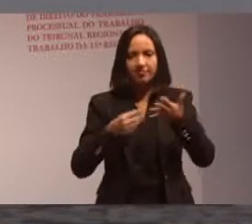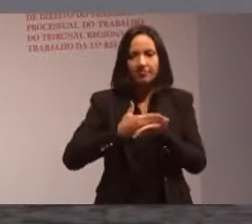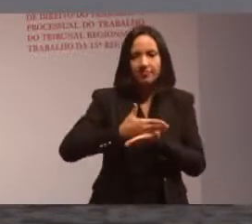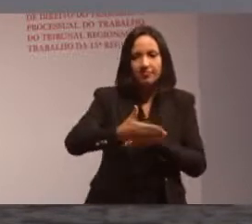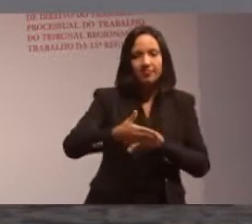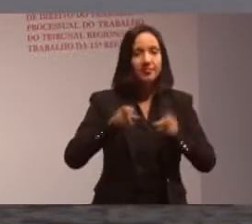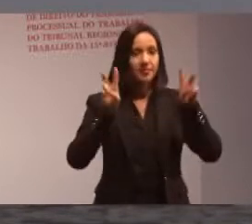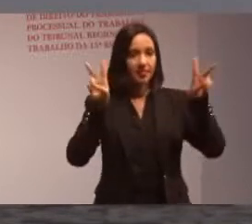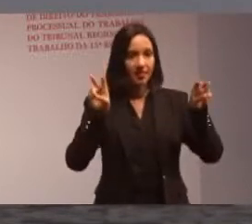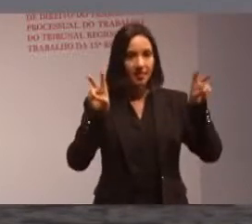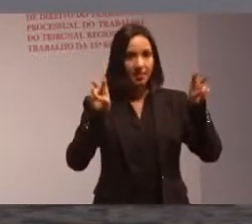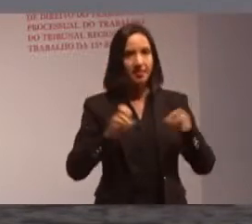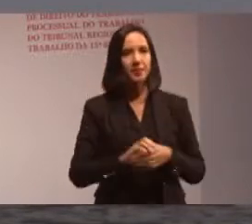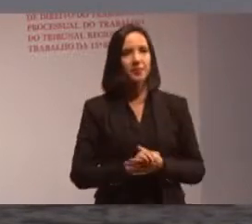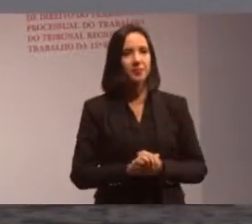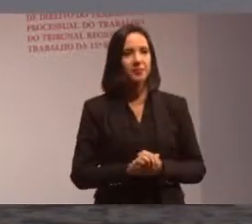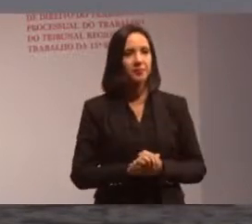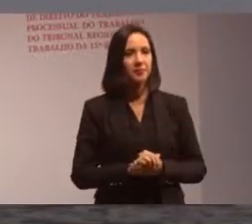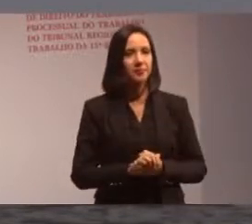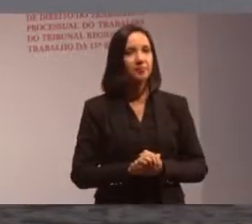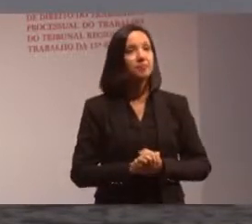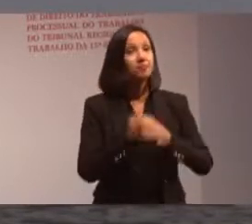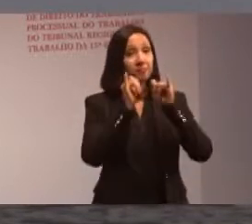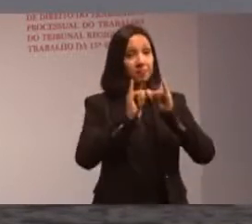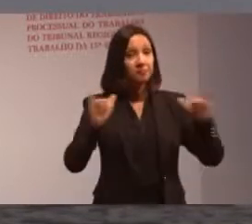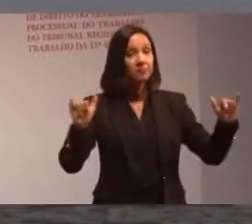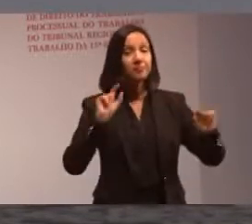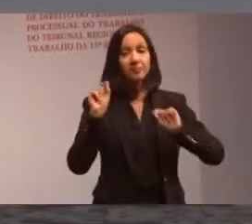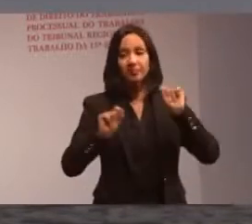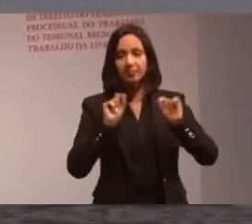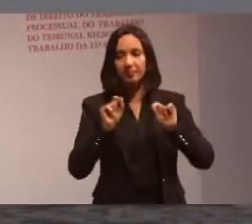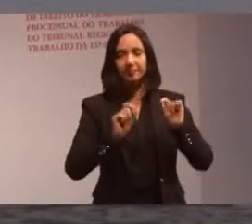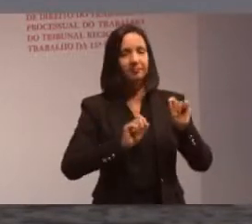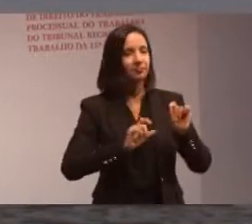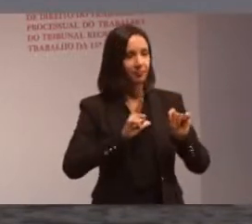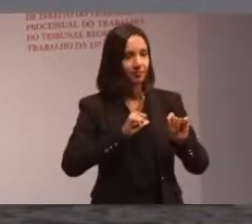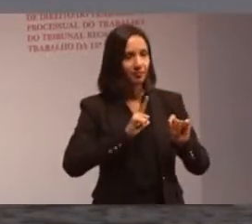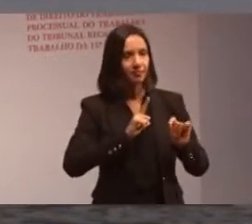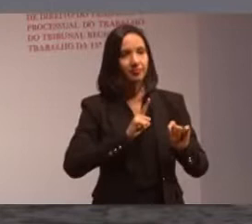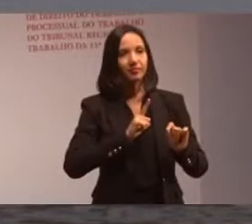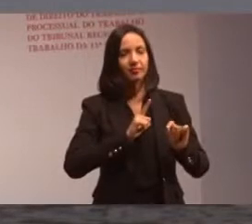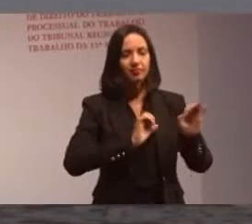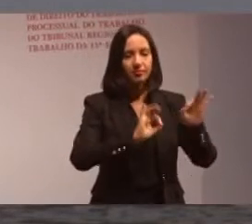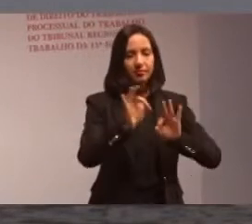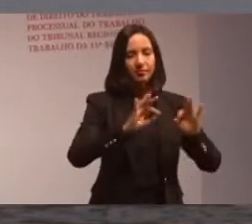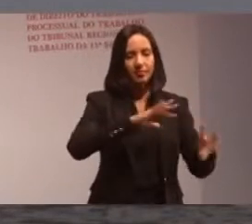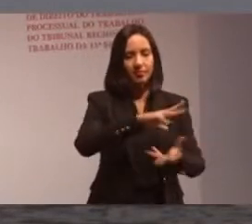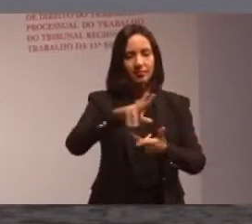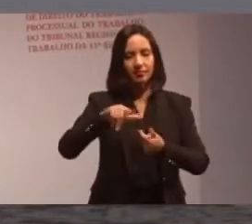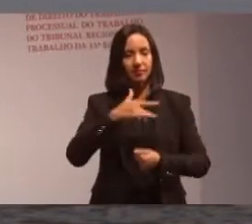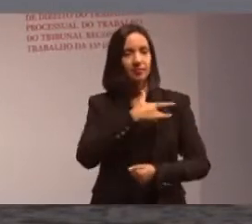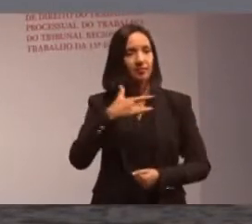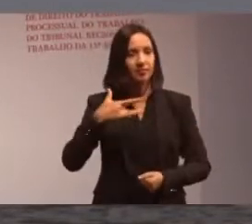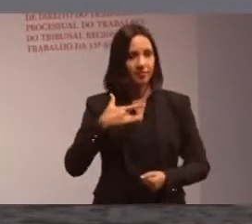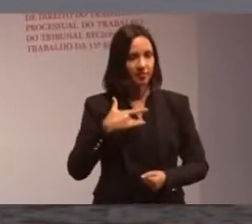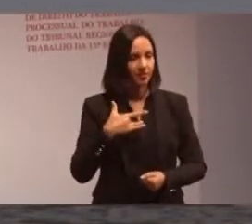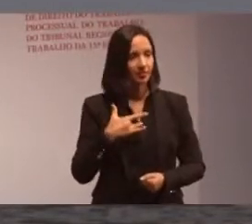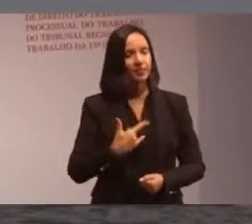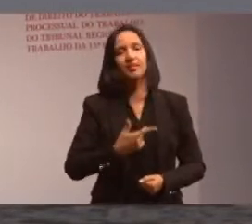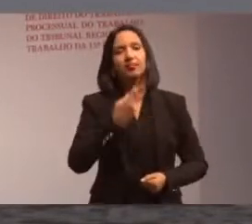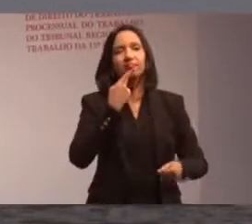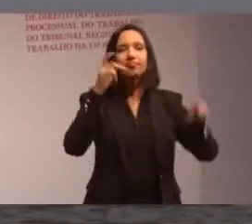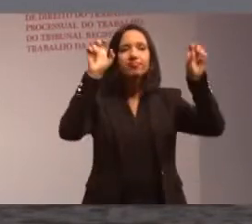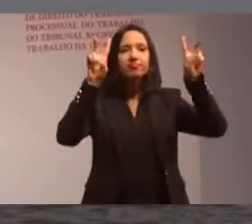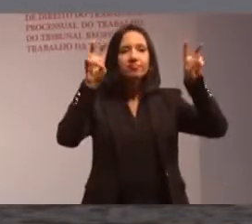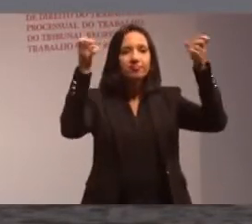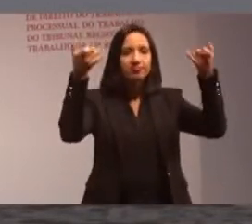introduzir o tema, e dizendo que a Organização Mundial de Saúde diz que saúde